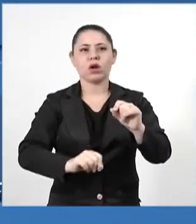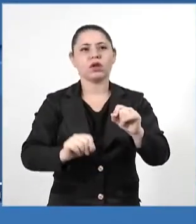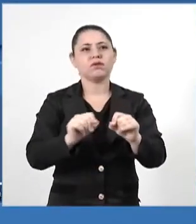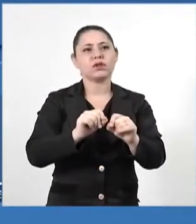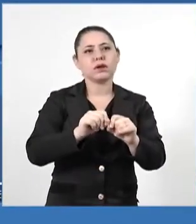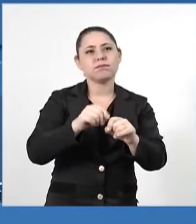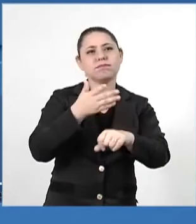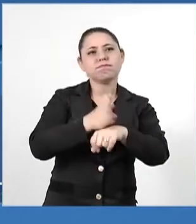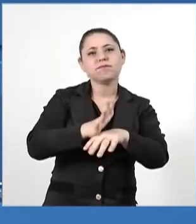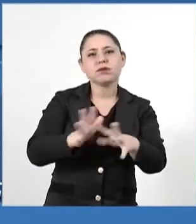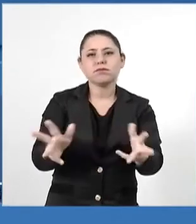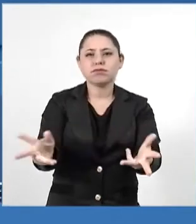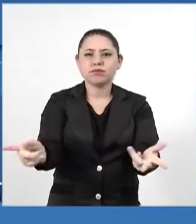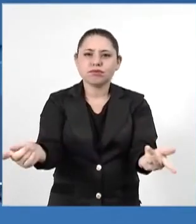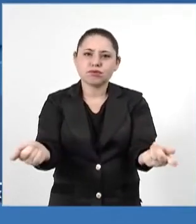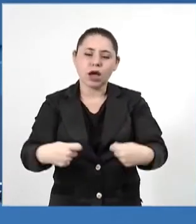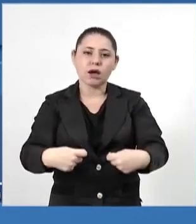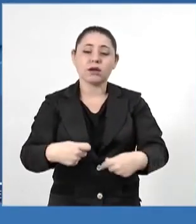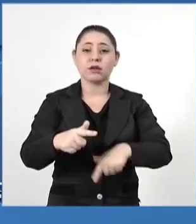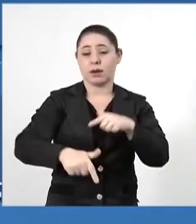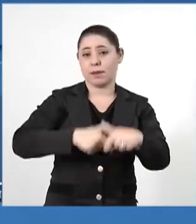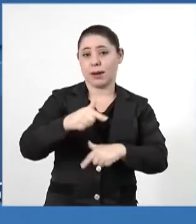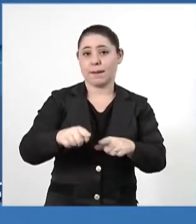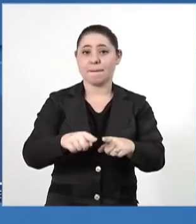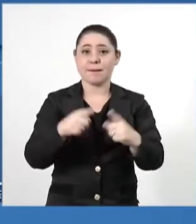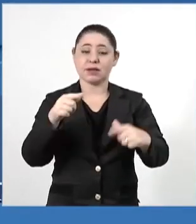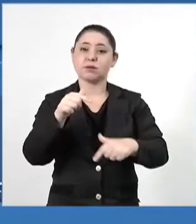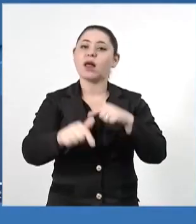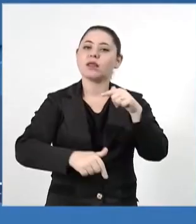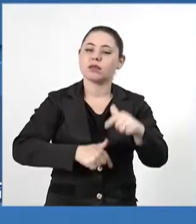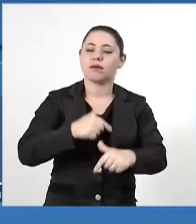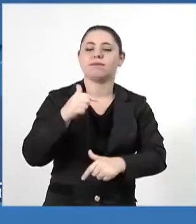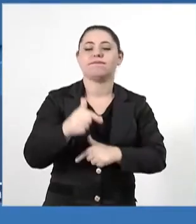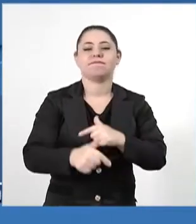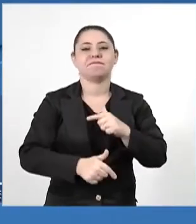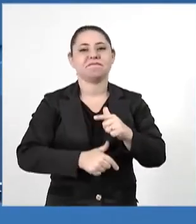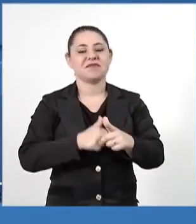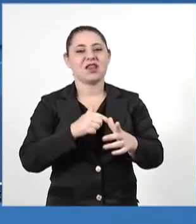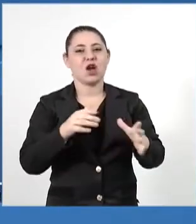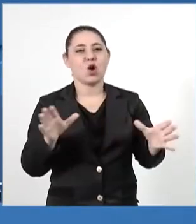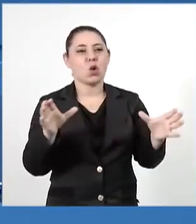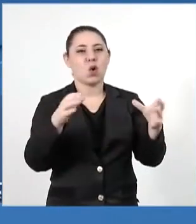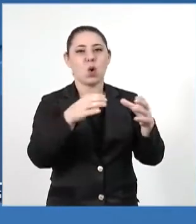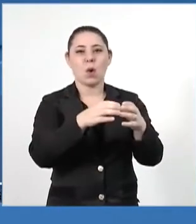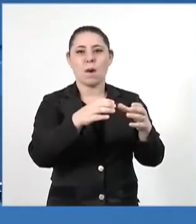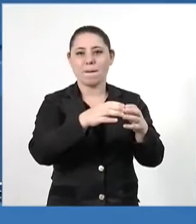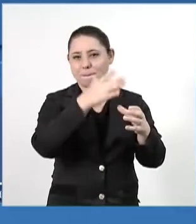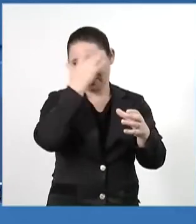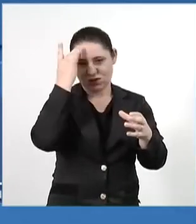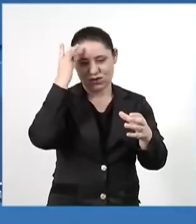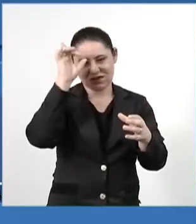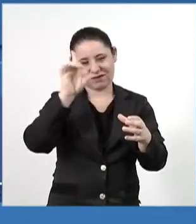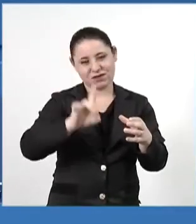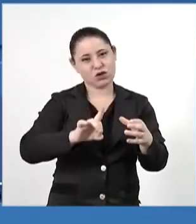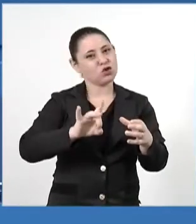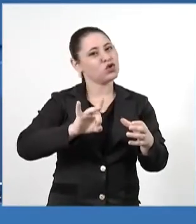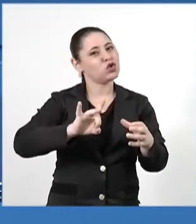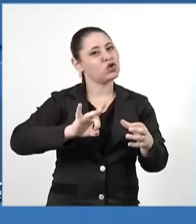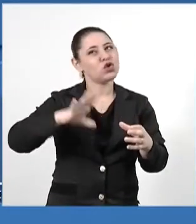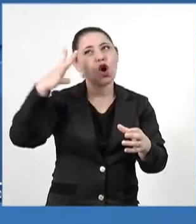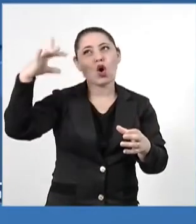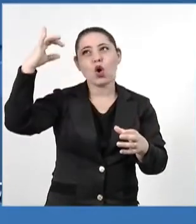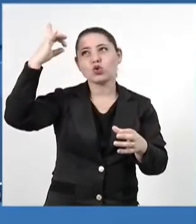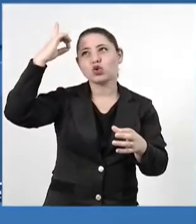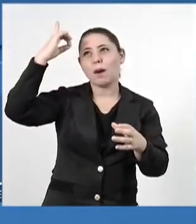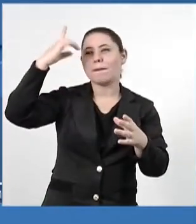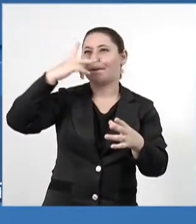se aperfeiçoando para atuar na área. Agora, para trabalhar com esse aluno, somente o vocacionado é que terá